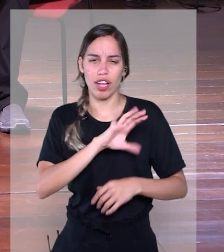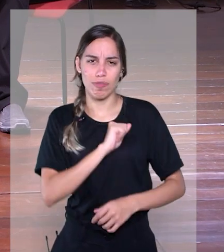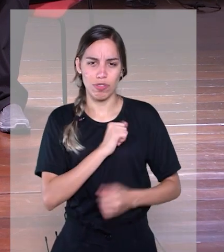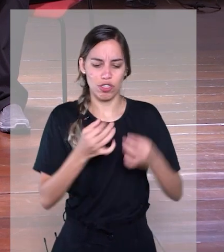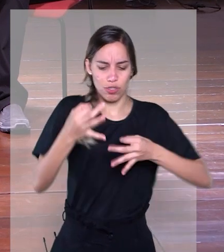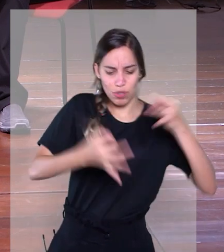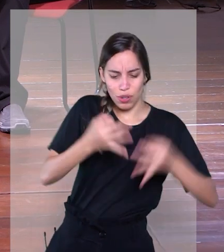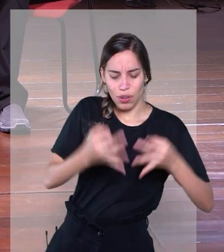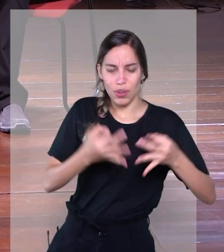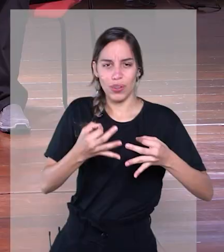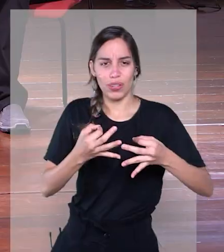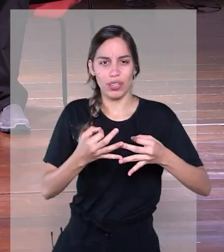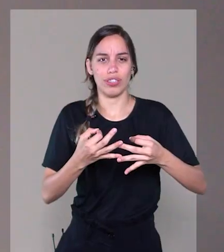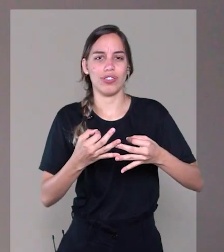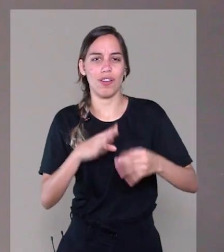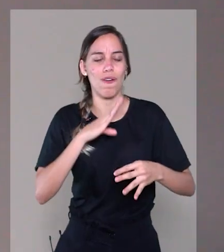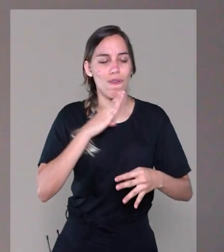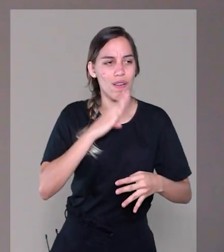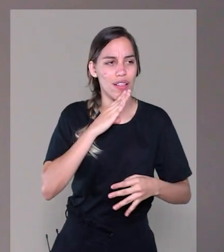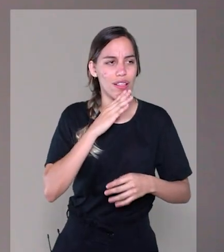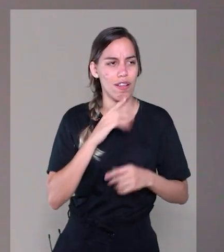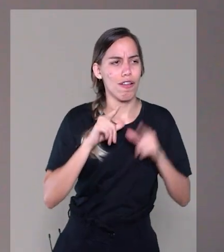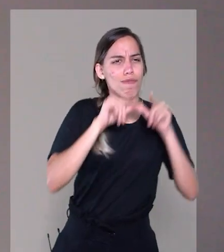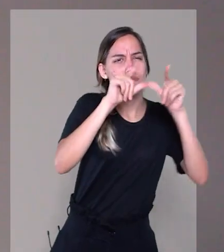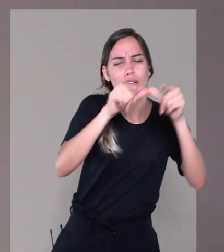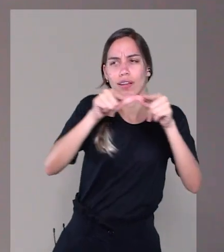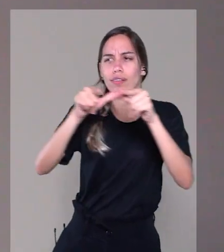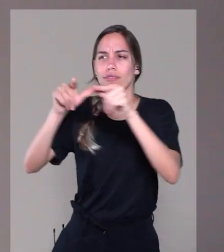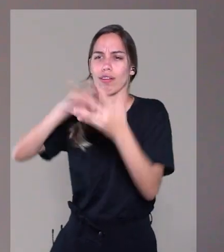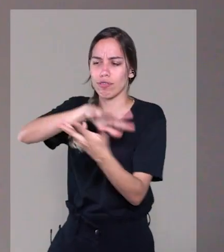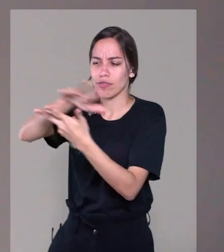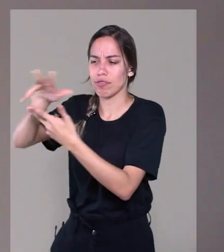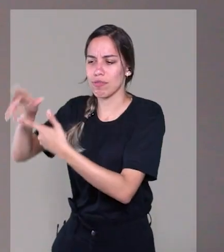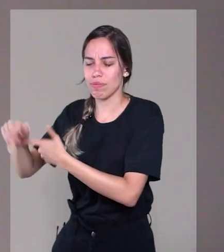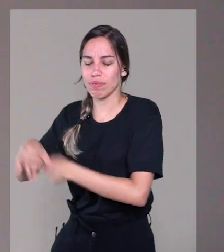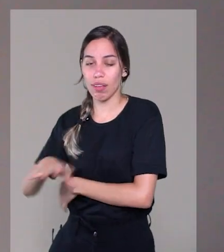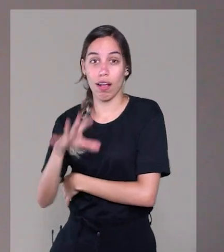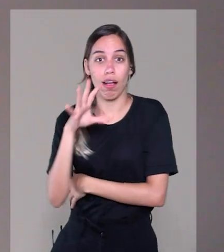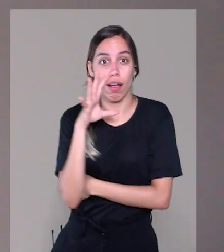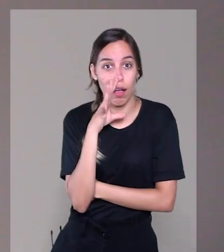conhecimento, pelas 7 partes do mundo, a viajar, a surpreender, a